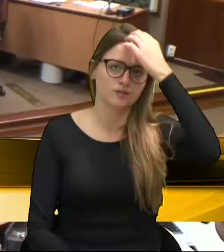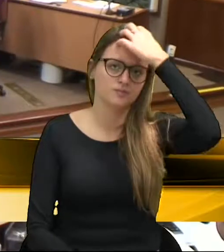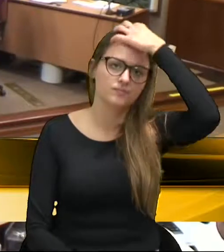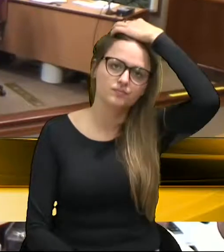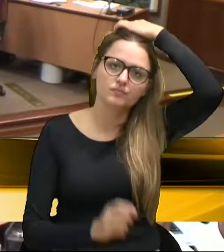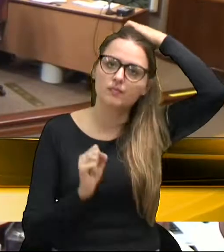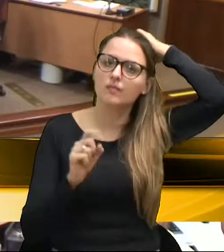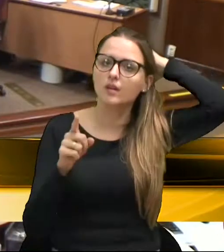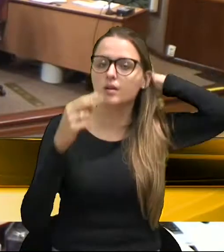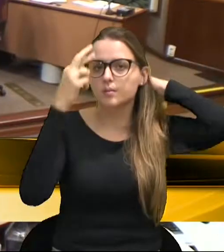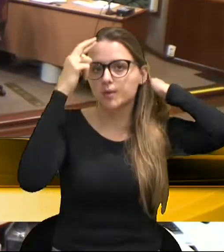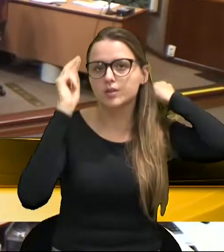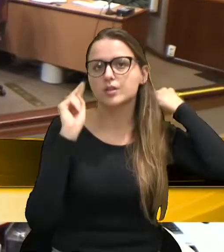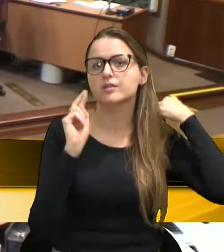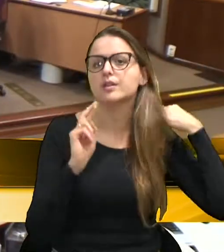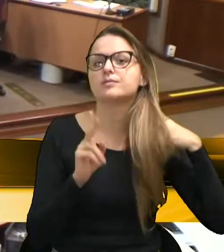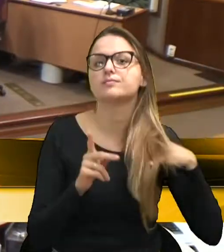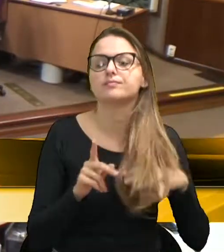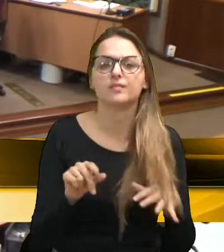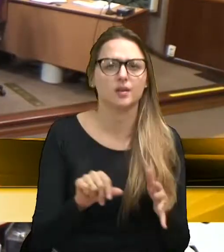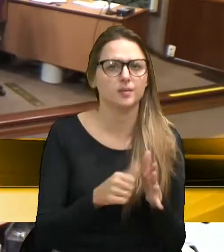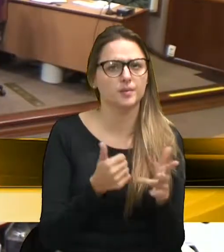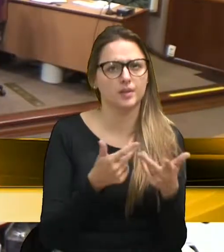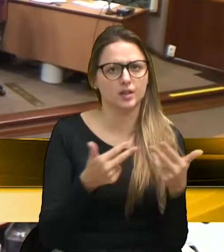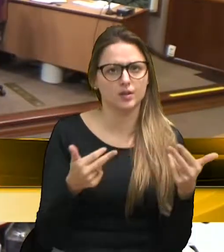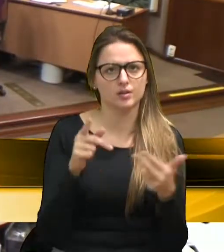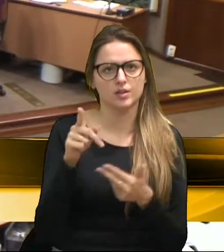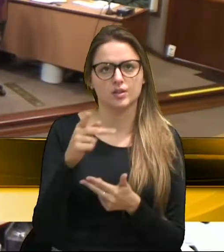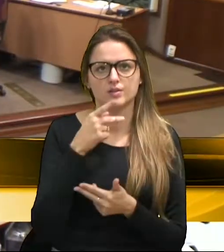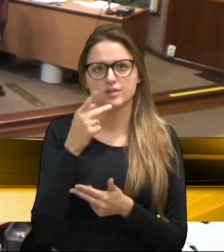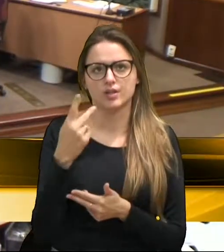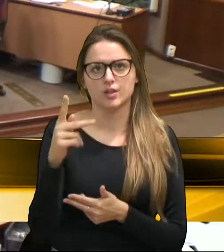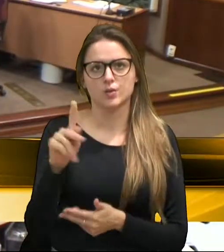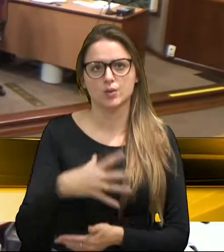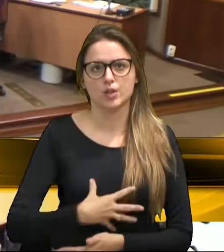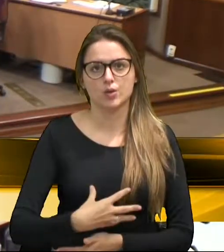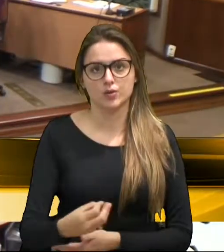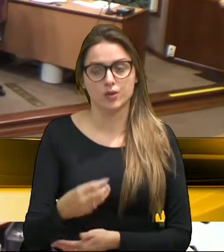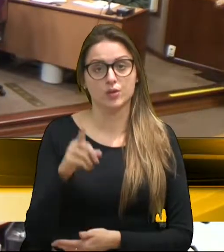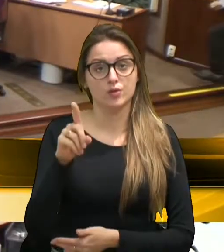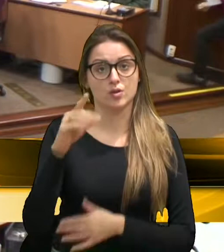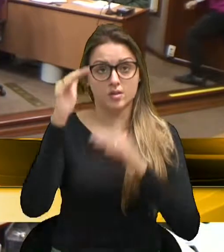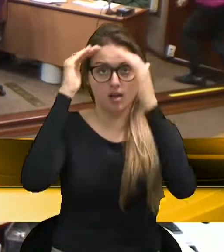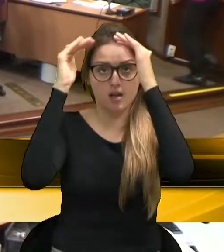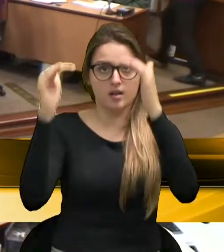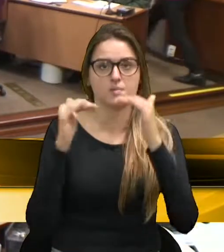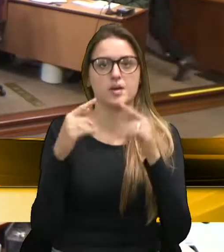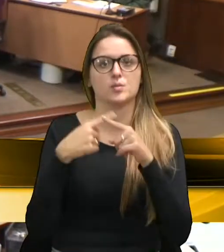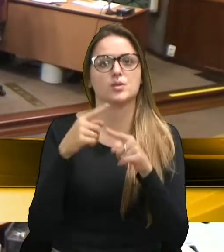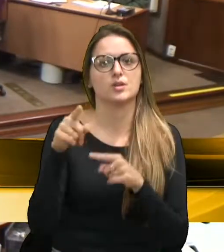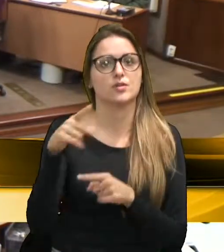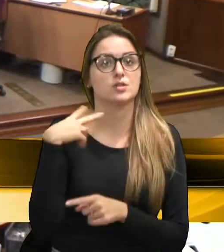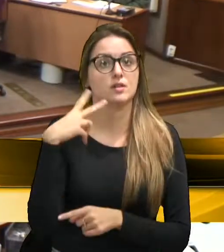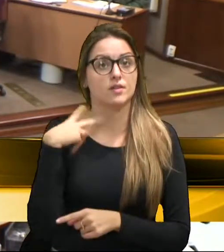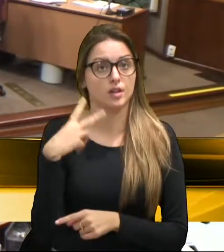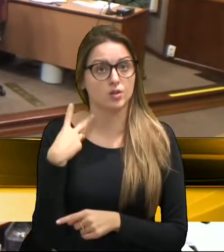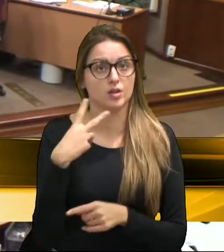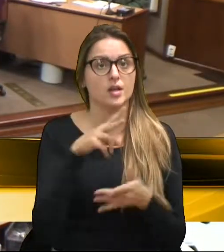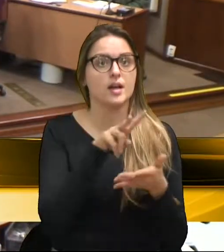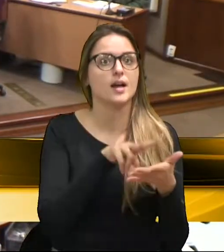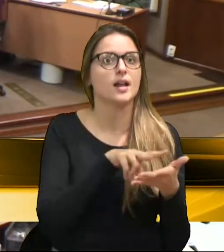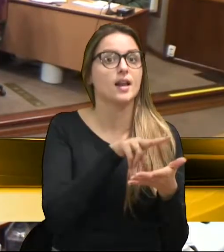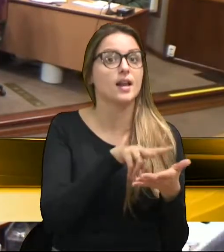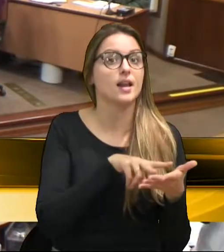Questão de ordem, vereador Rafael Bueno. Primeiro, vereador, o senhor fala com seus filhos dessa forma, o senhor tenha respeito, porque o senhor é parlamentar.